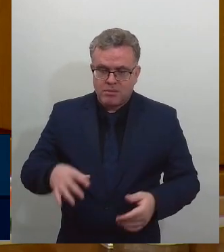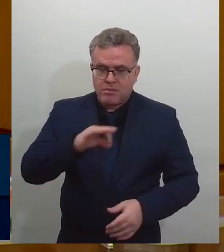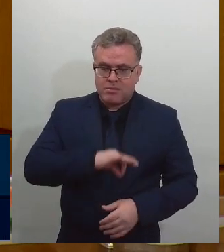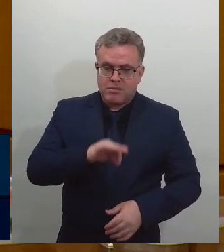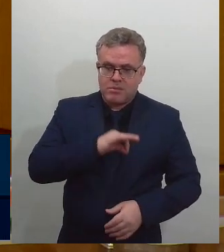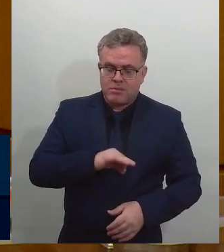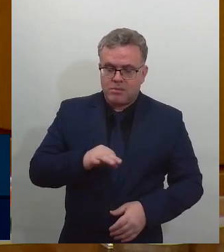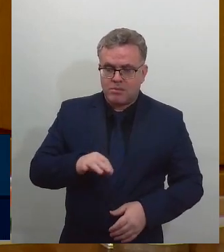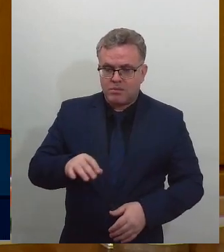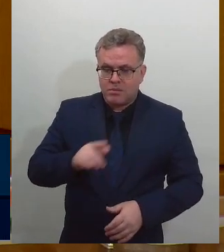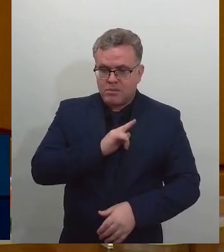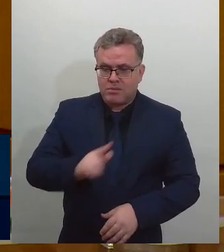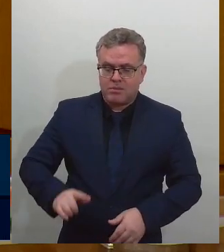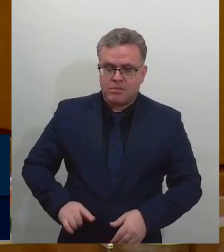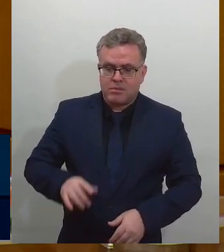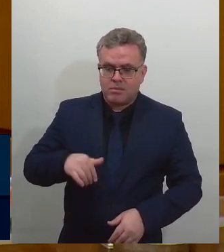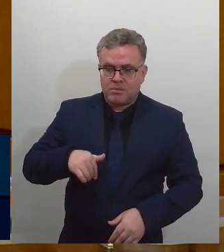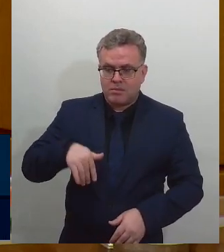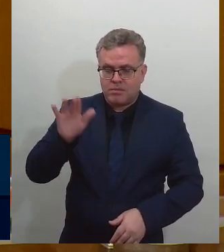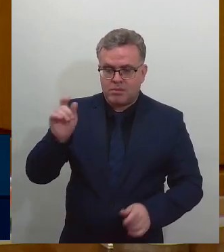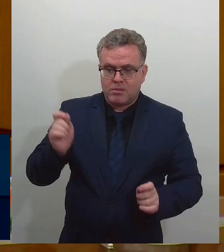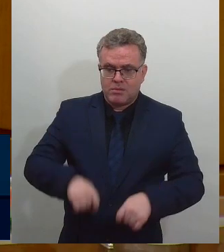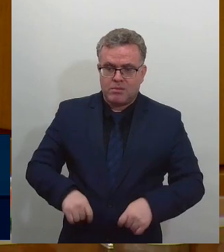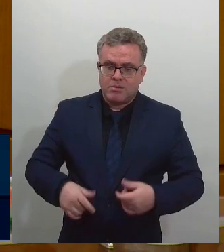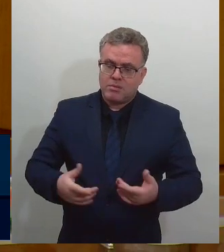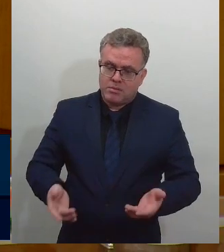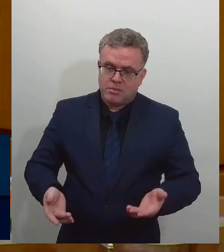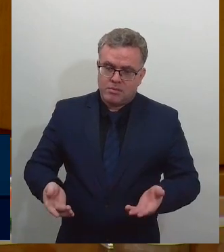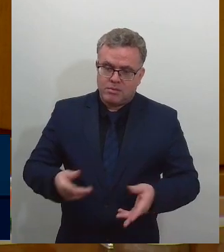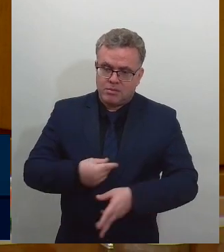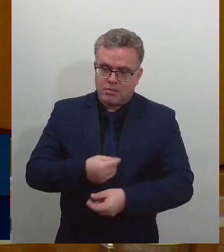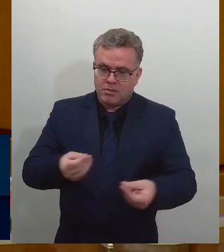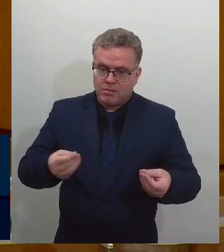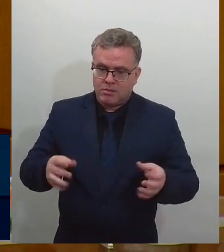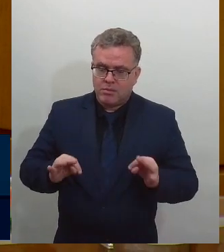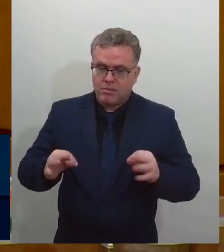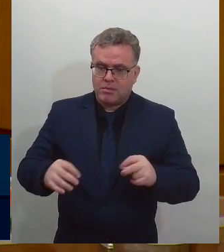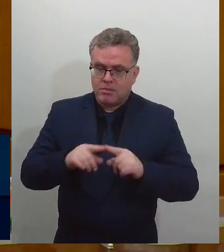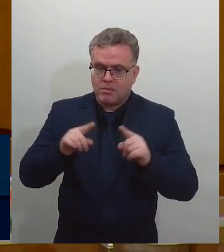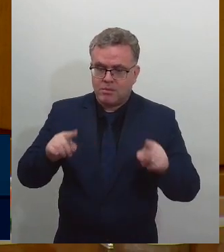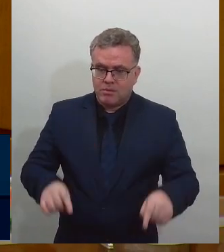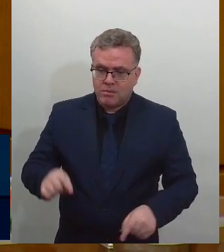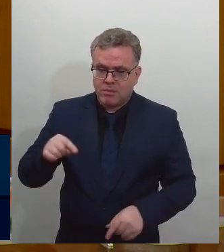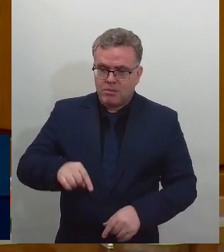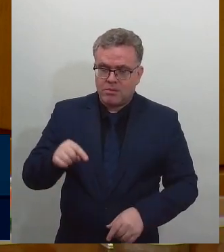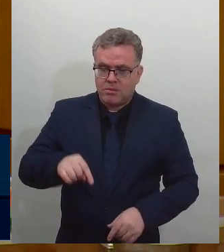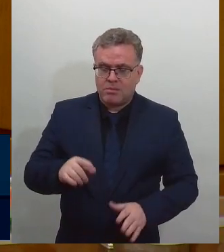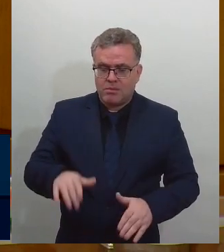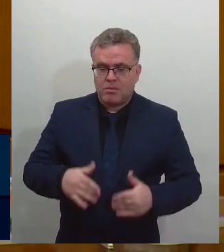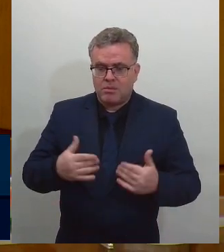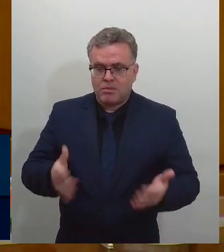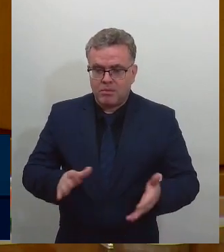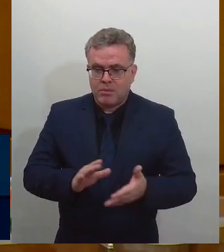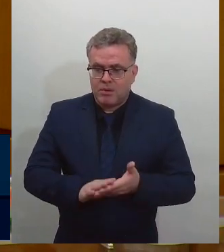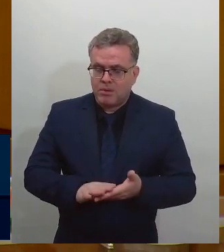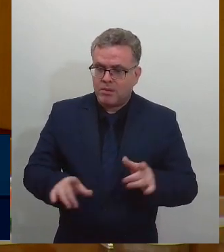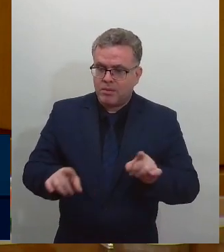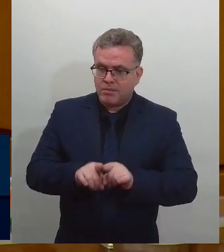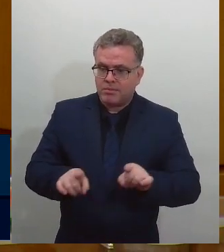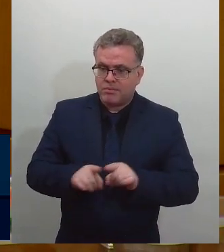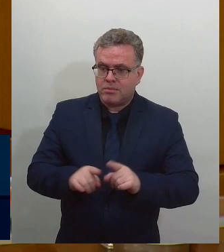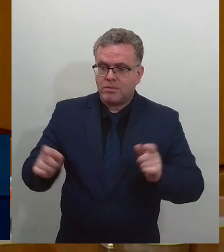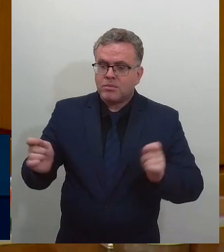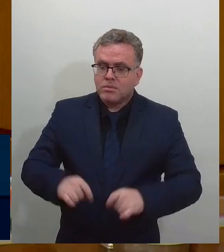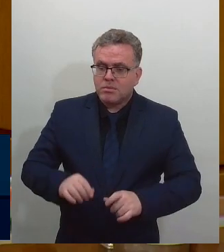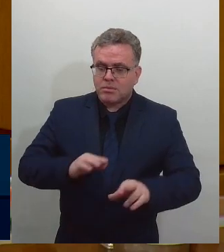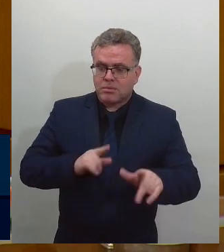não replica isso para as servidoras e os servidores, além da indiferença dele e de